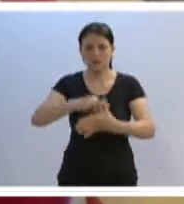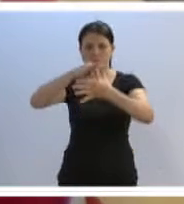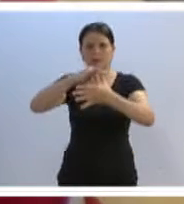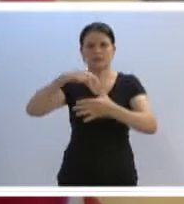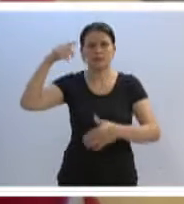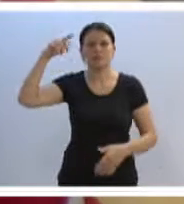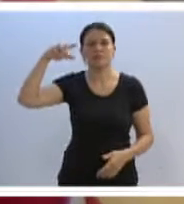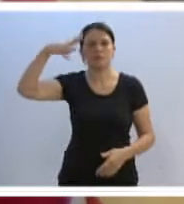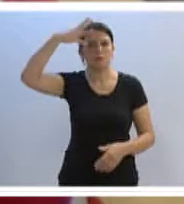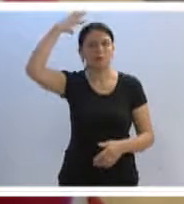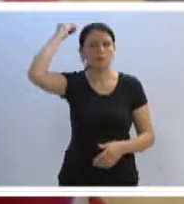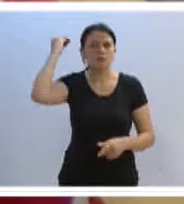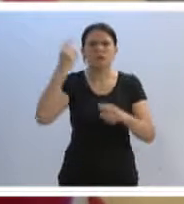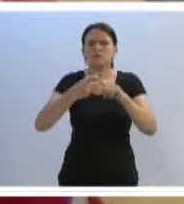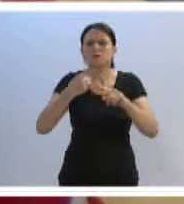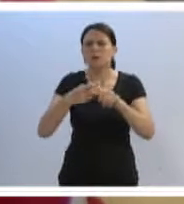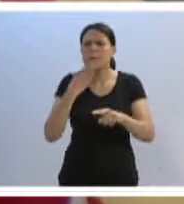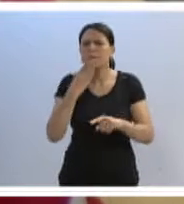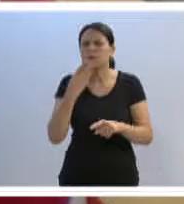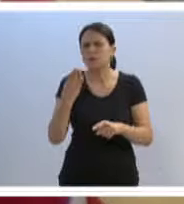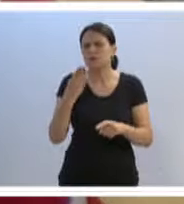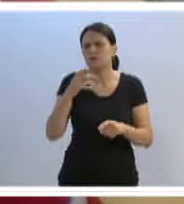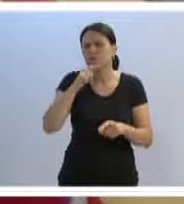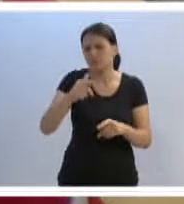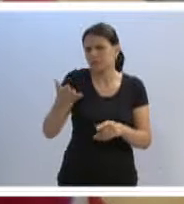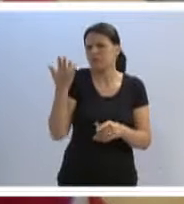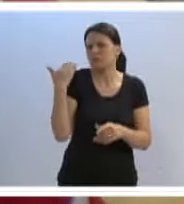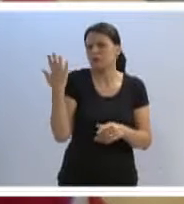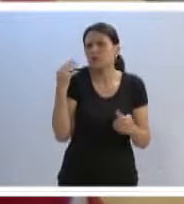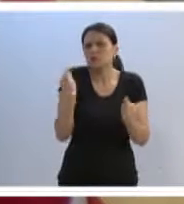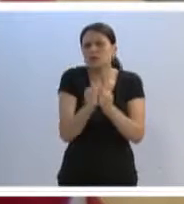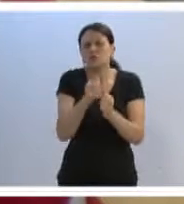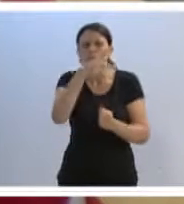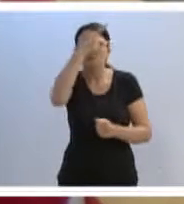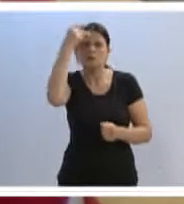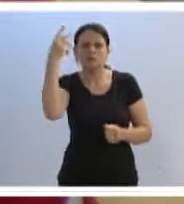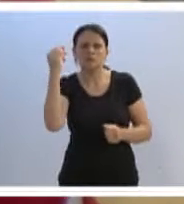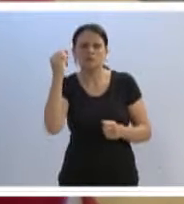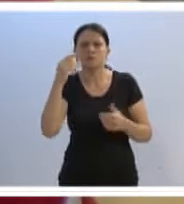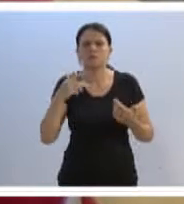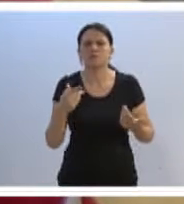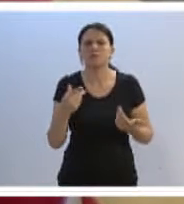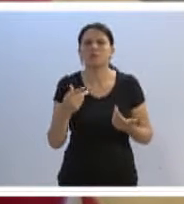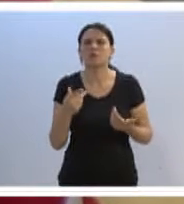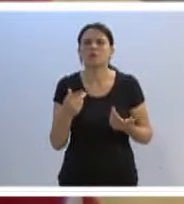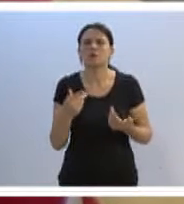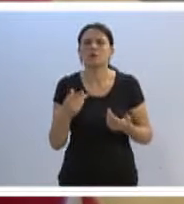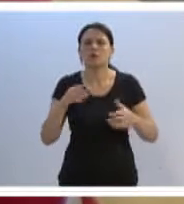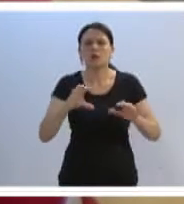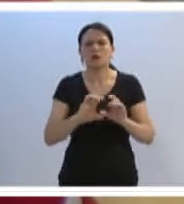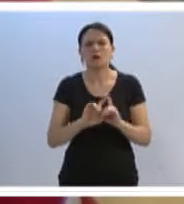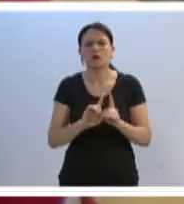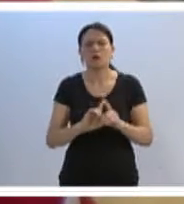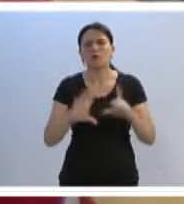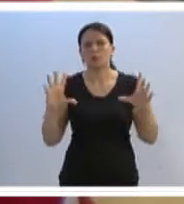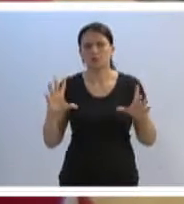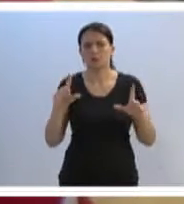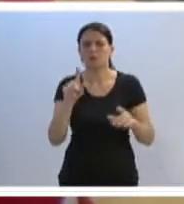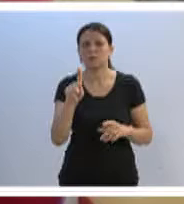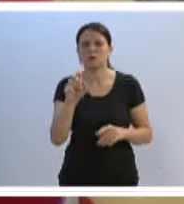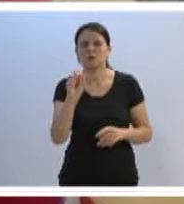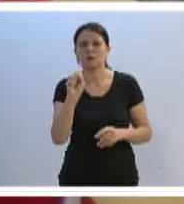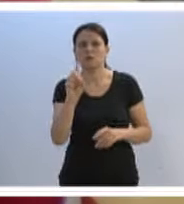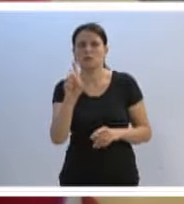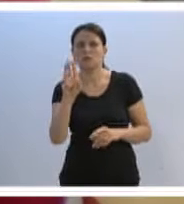a intervenção dele junto ao Executivo em relação ao espírito republicano e democrático que o PSDB